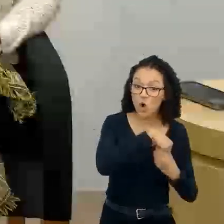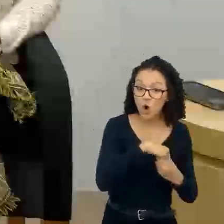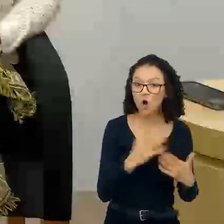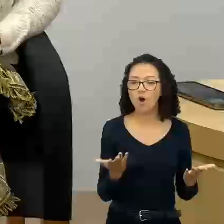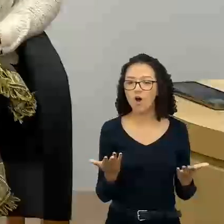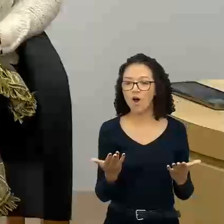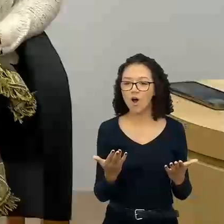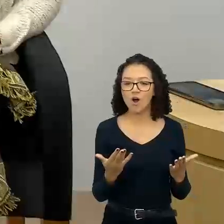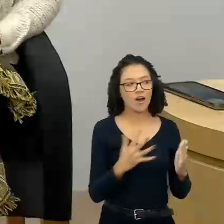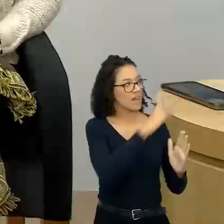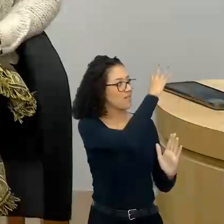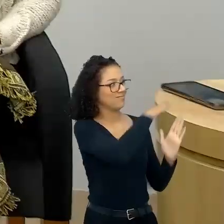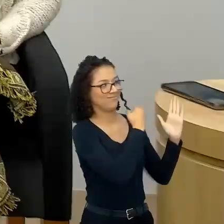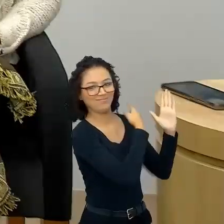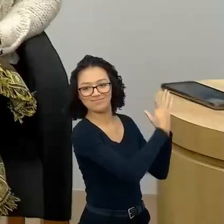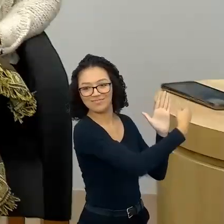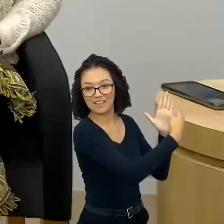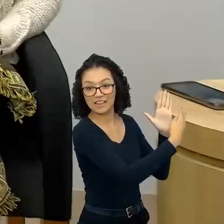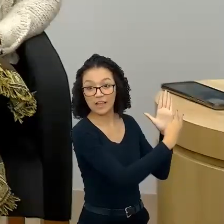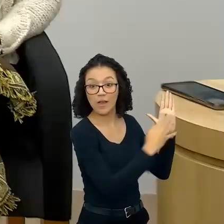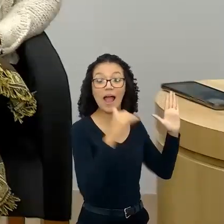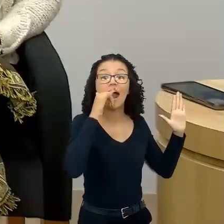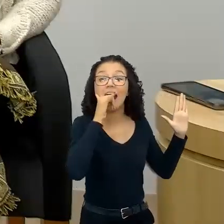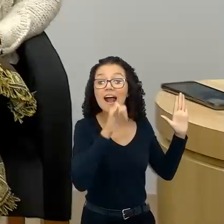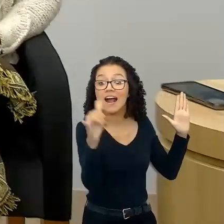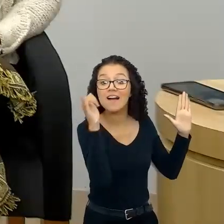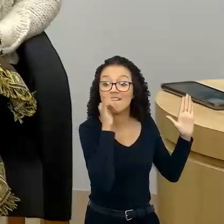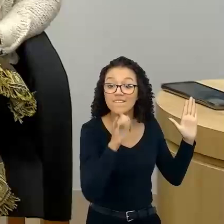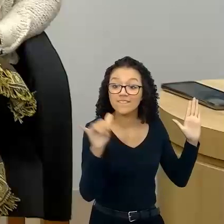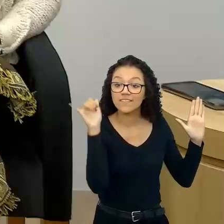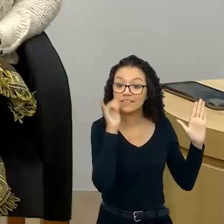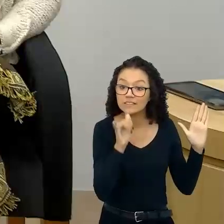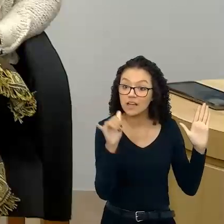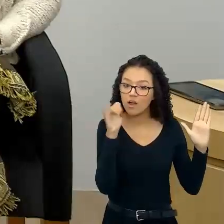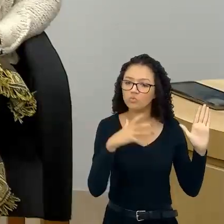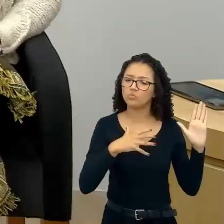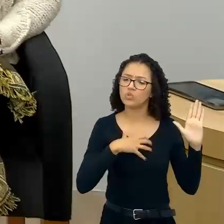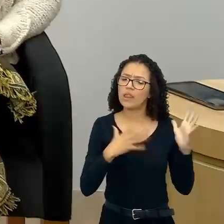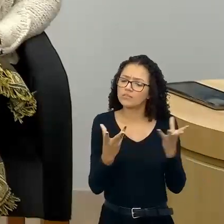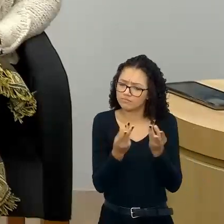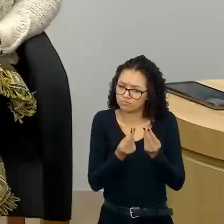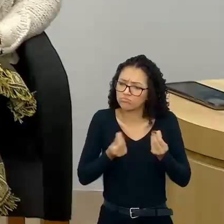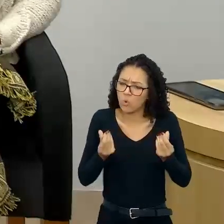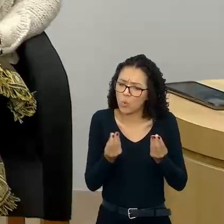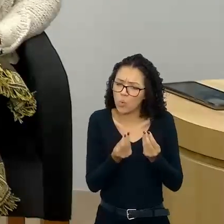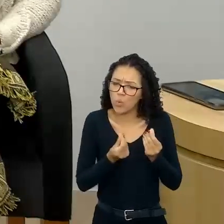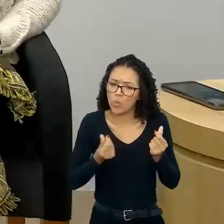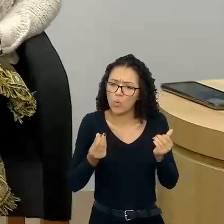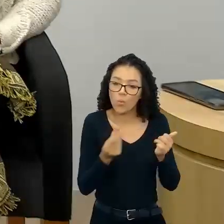dentro das escolas para abordar de forma sensível a questão de abuso sexual ou